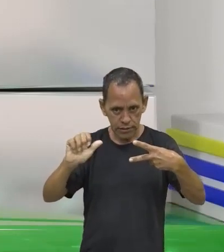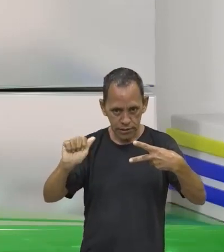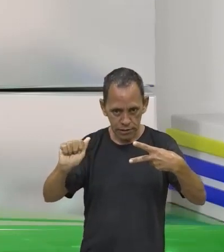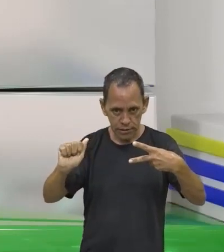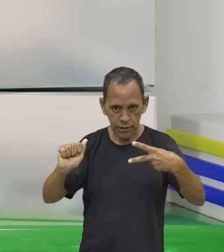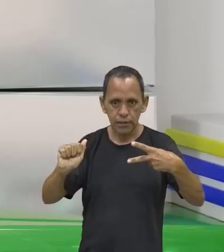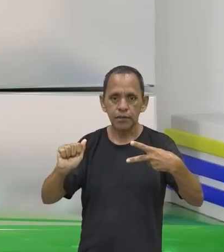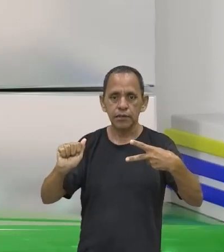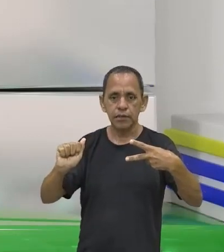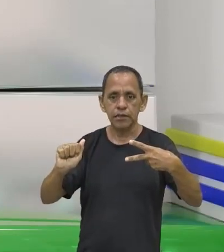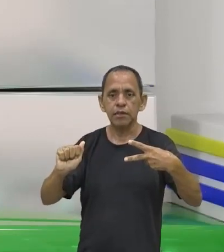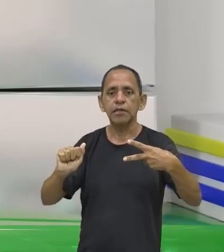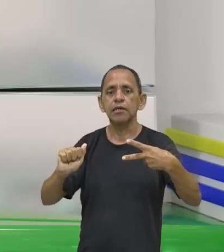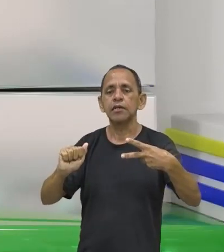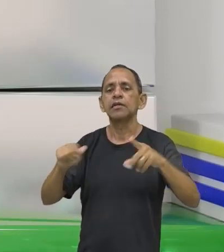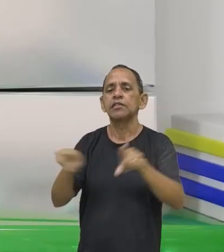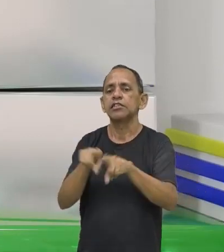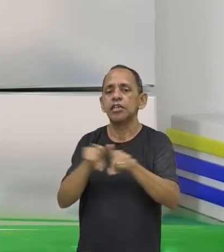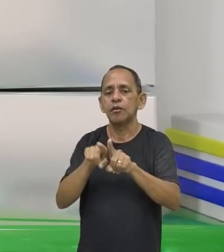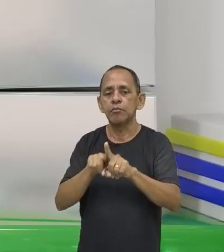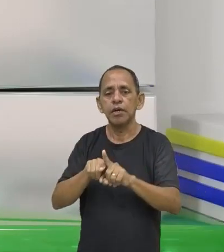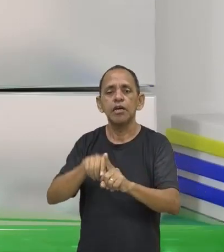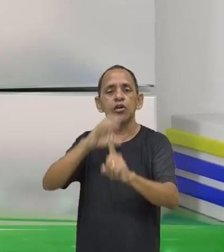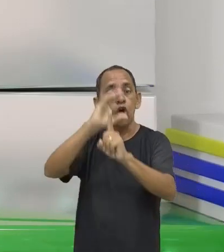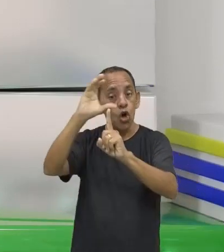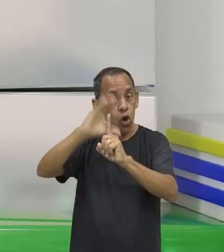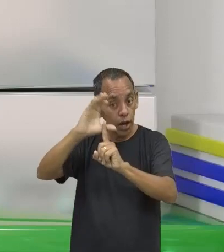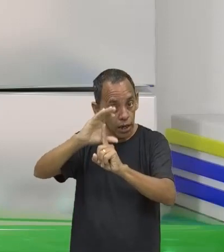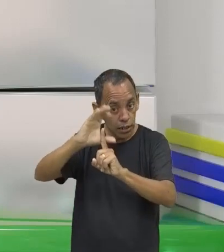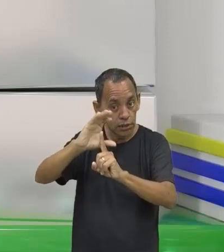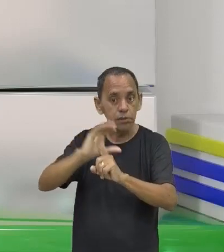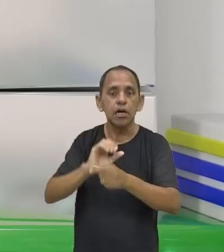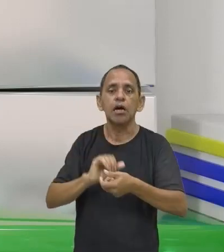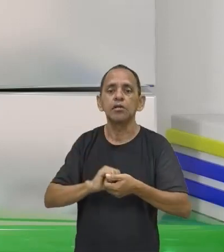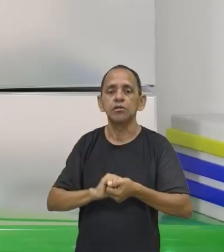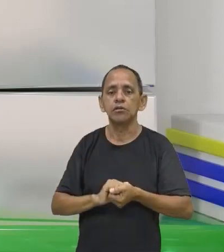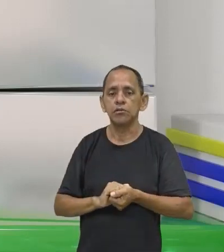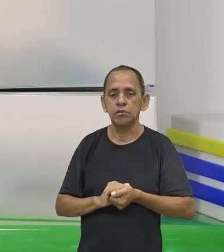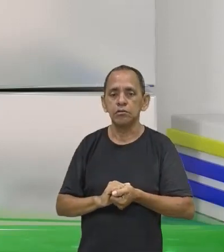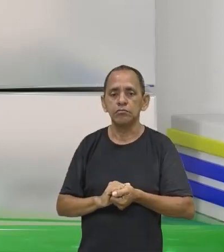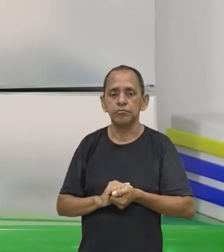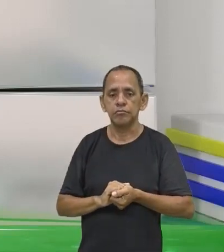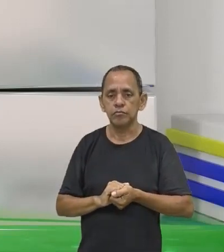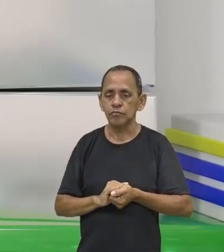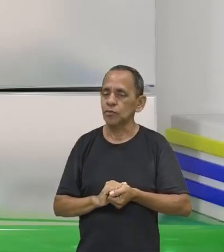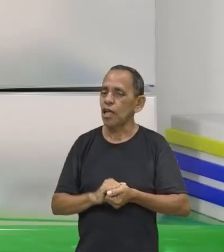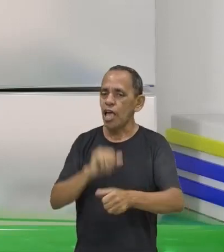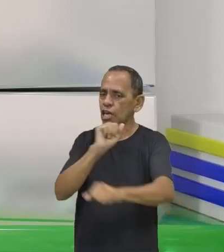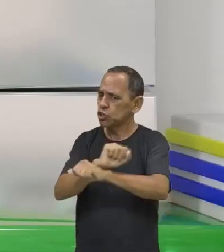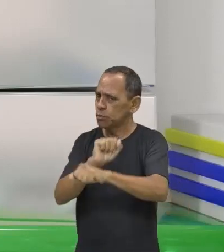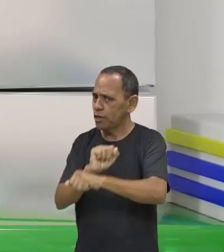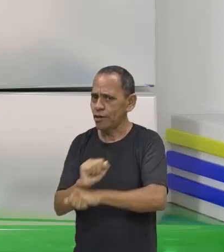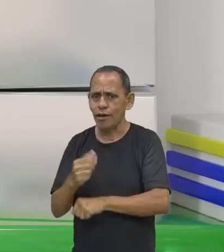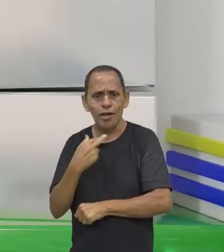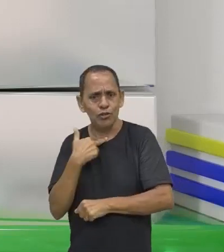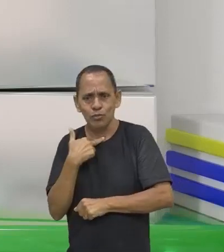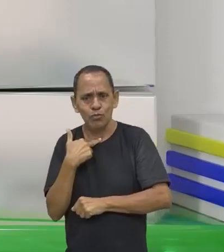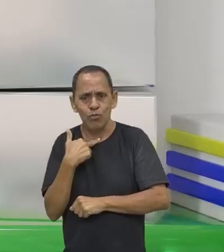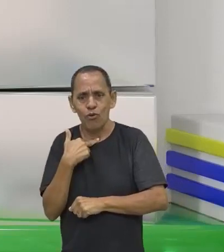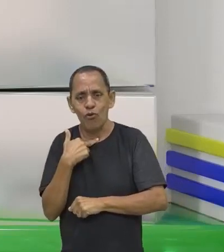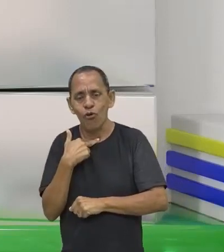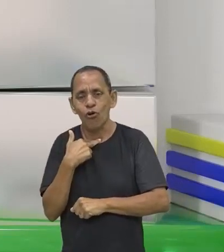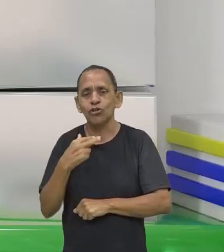sequência de aula e o calendário de série também. Não esperem o cronograma chegar para saber qual é o próximo módulo. Pegue o